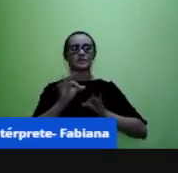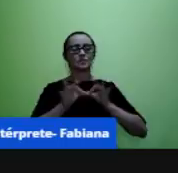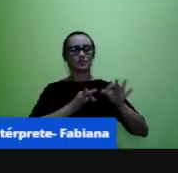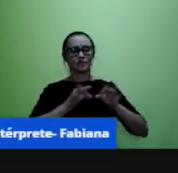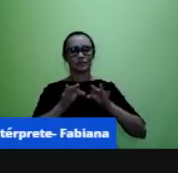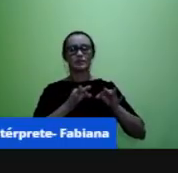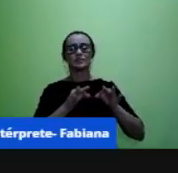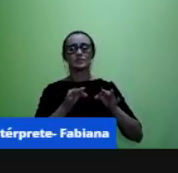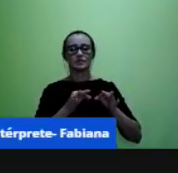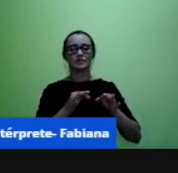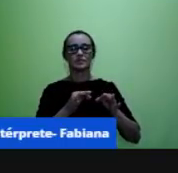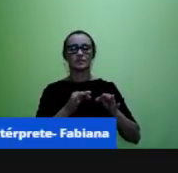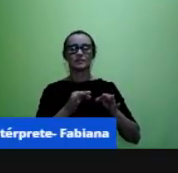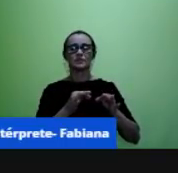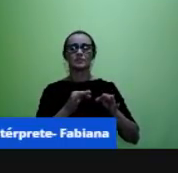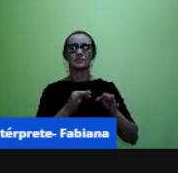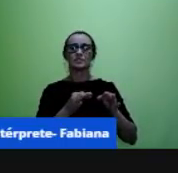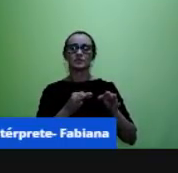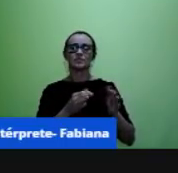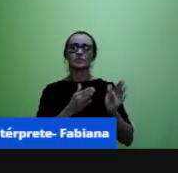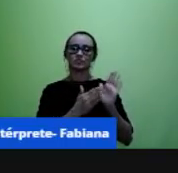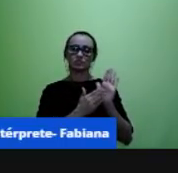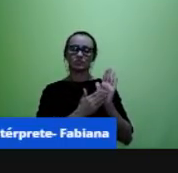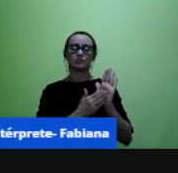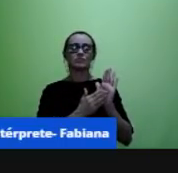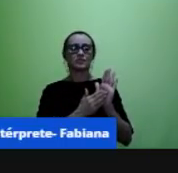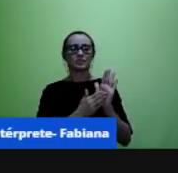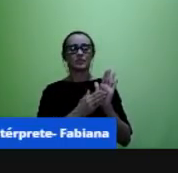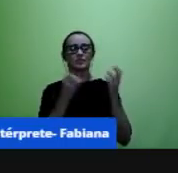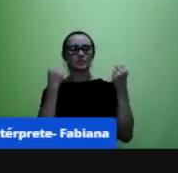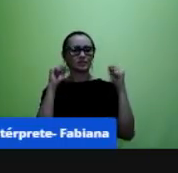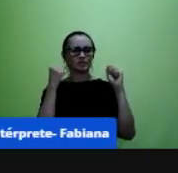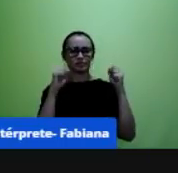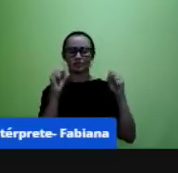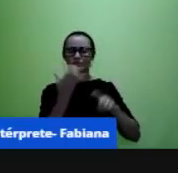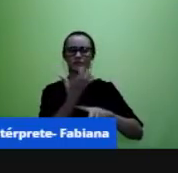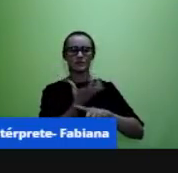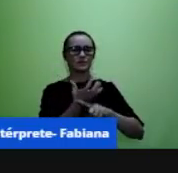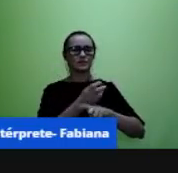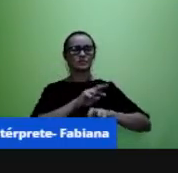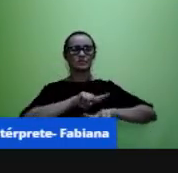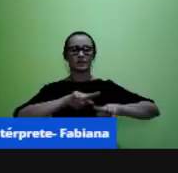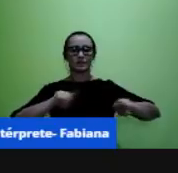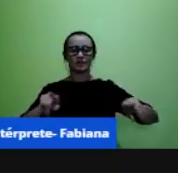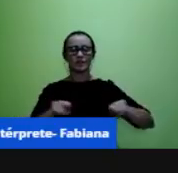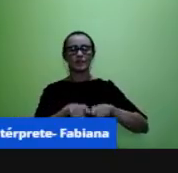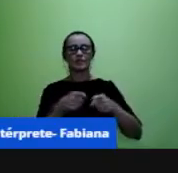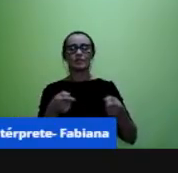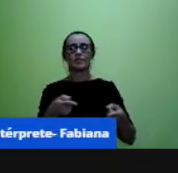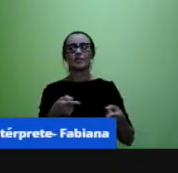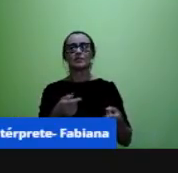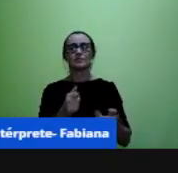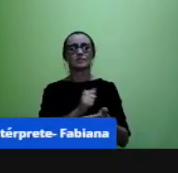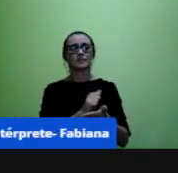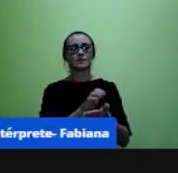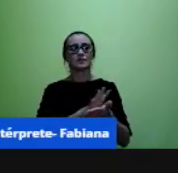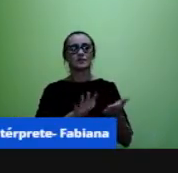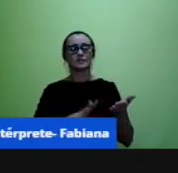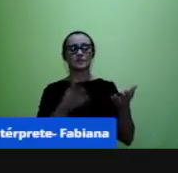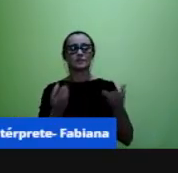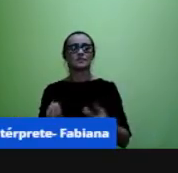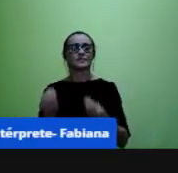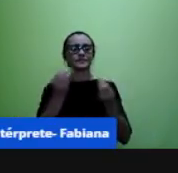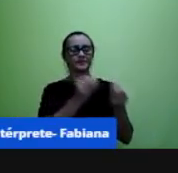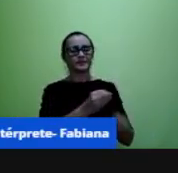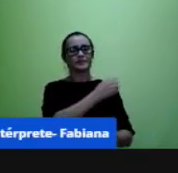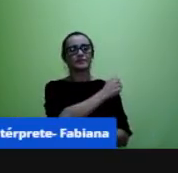questão da educação física e os outros componentes, mas essas atividades impressas entregues para os alunos,